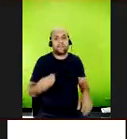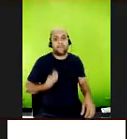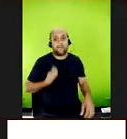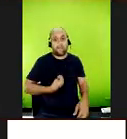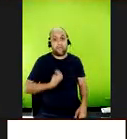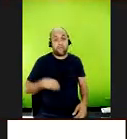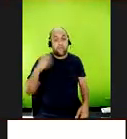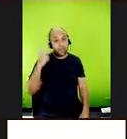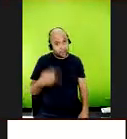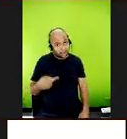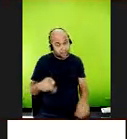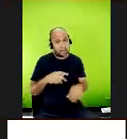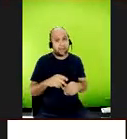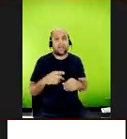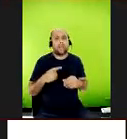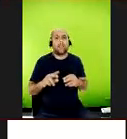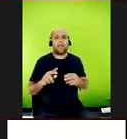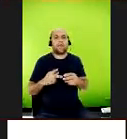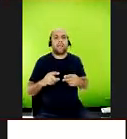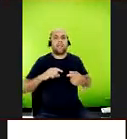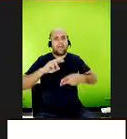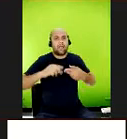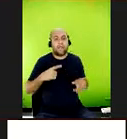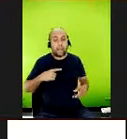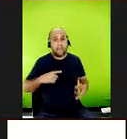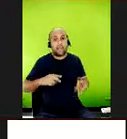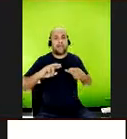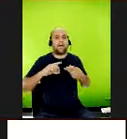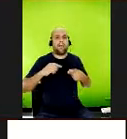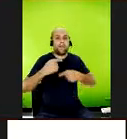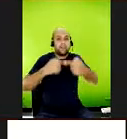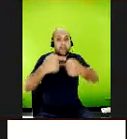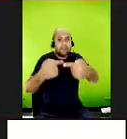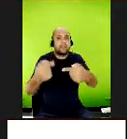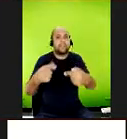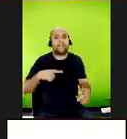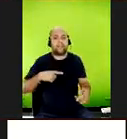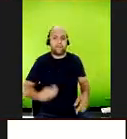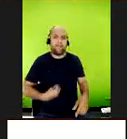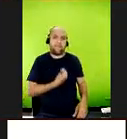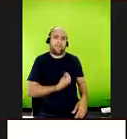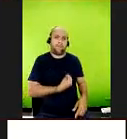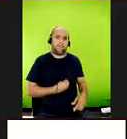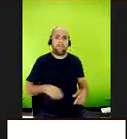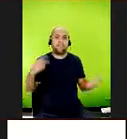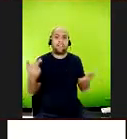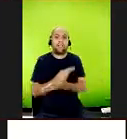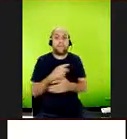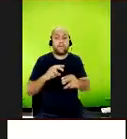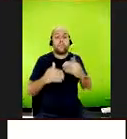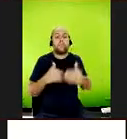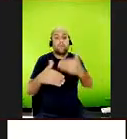é a herança que você tem quanto você tá na tua vida atual tudo isso vai acontecer novamente um processo cognitivo